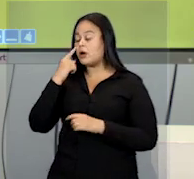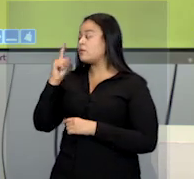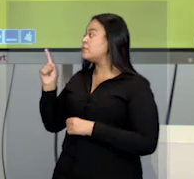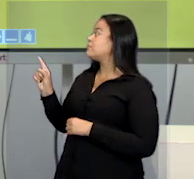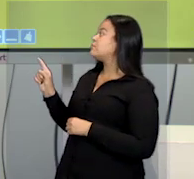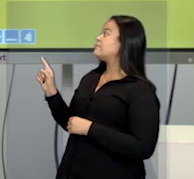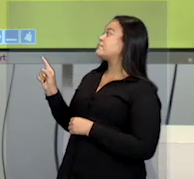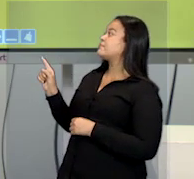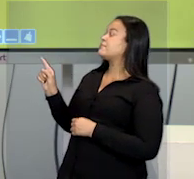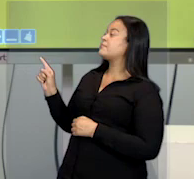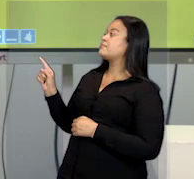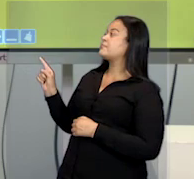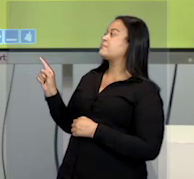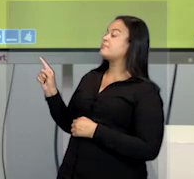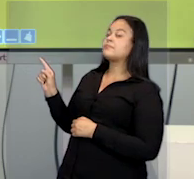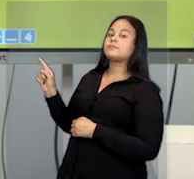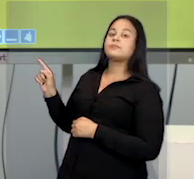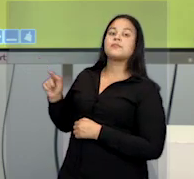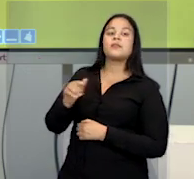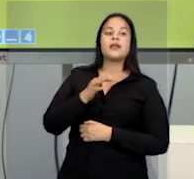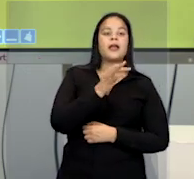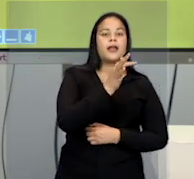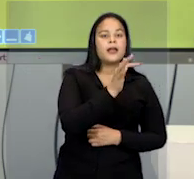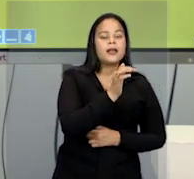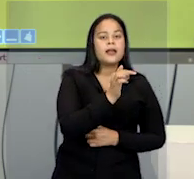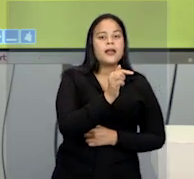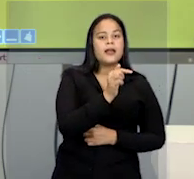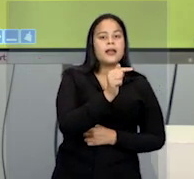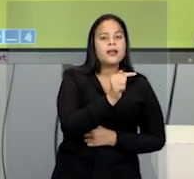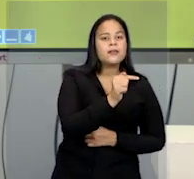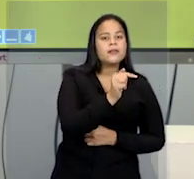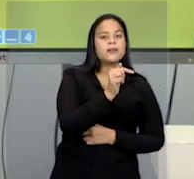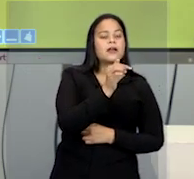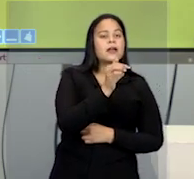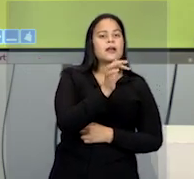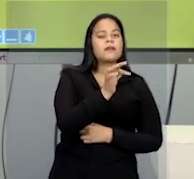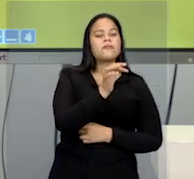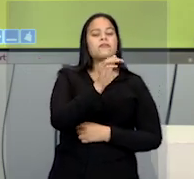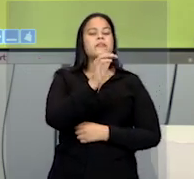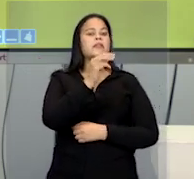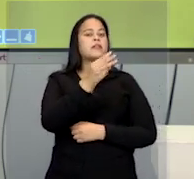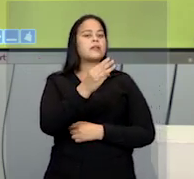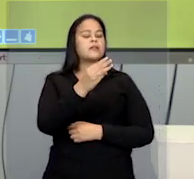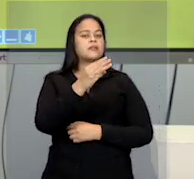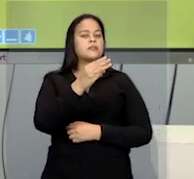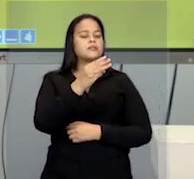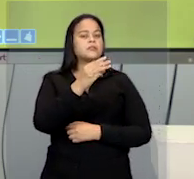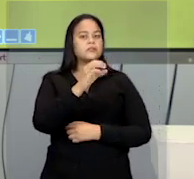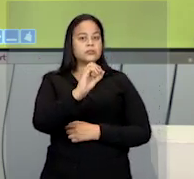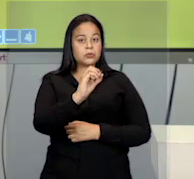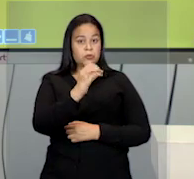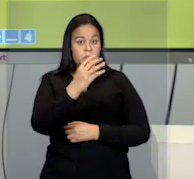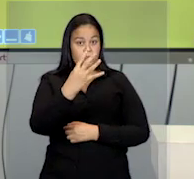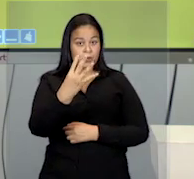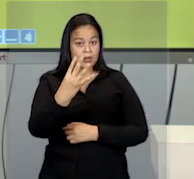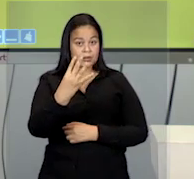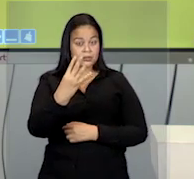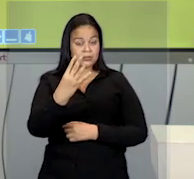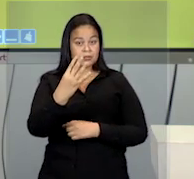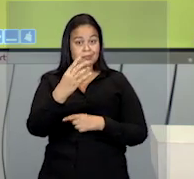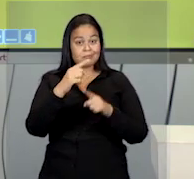né? Eu tenho aqui F3O4. Só que eu tenho 2 F3O4 e aqui eu só tenho